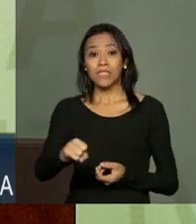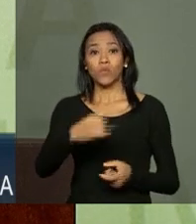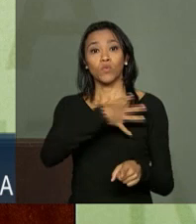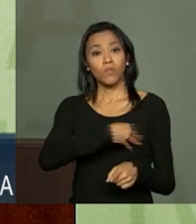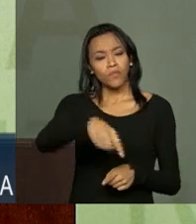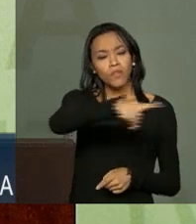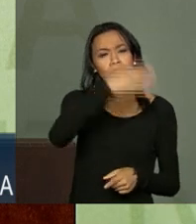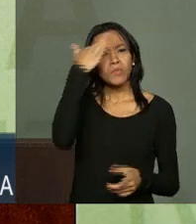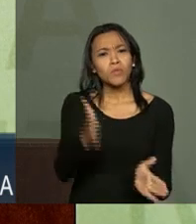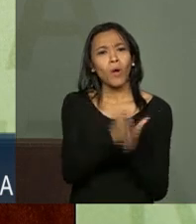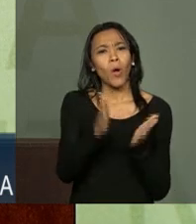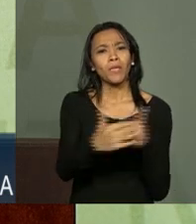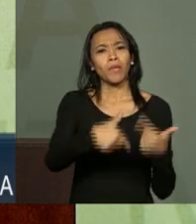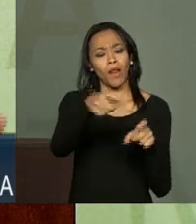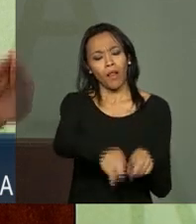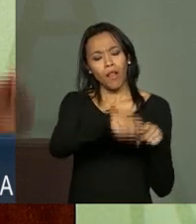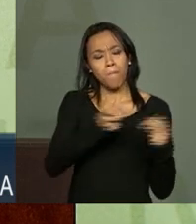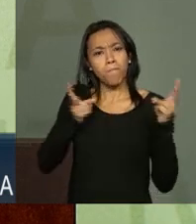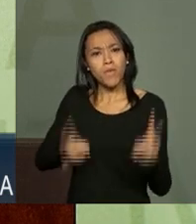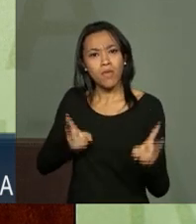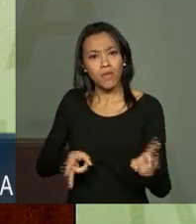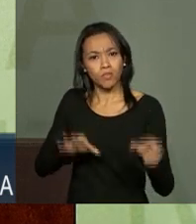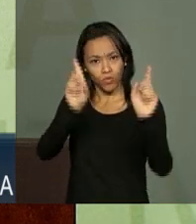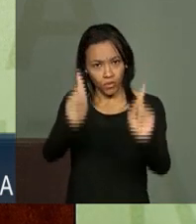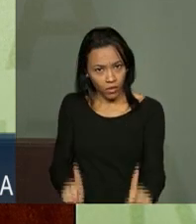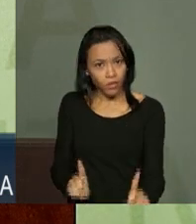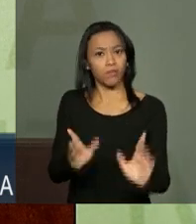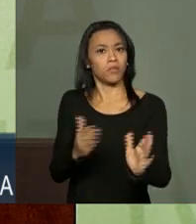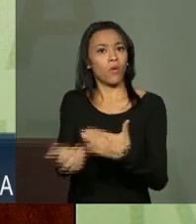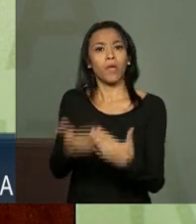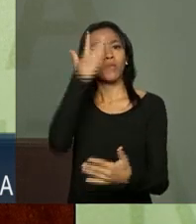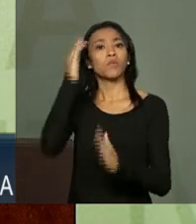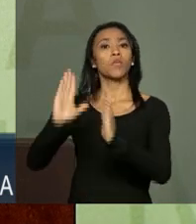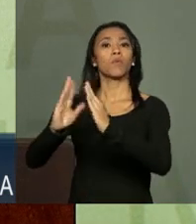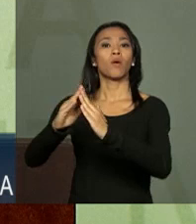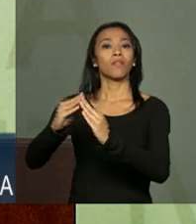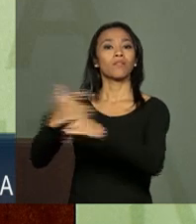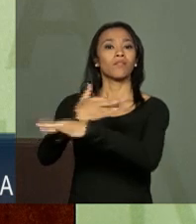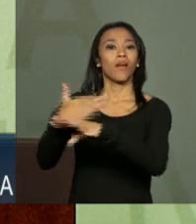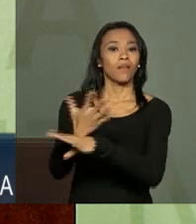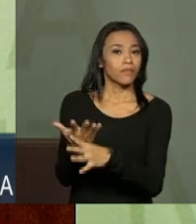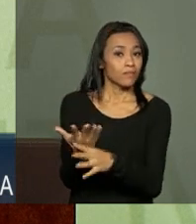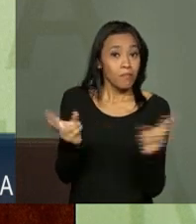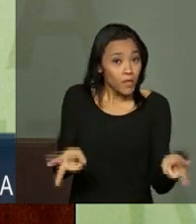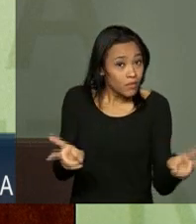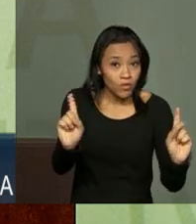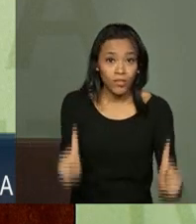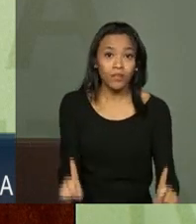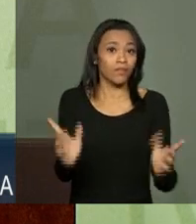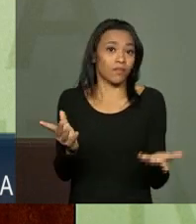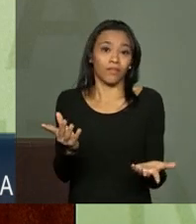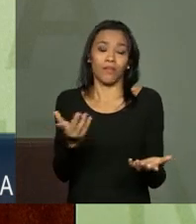mesmas condições que têm qualquer morador da cidade, o Brasil será, sem